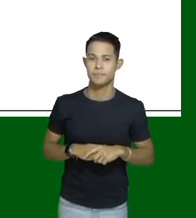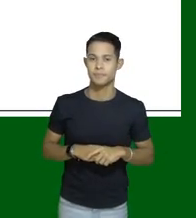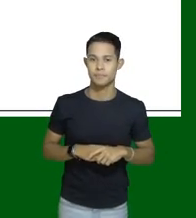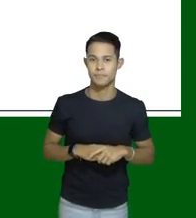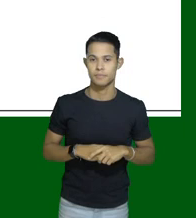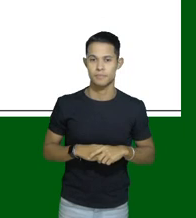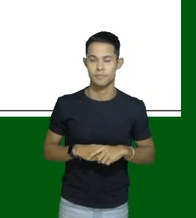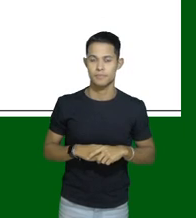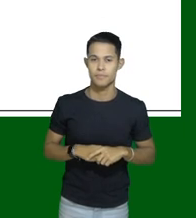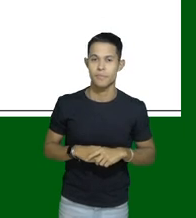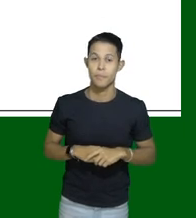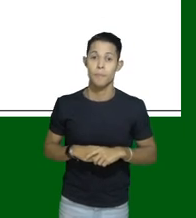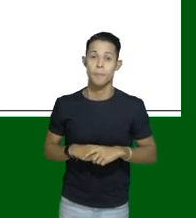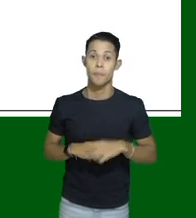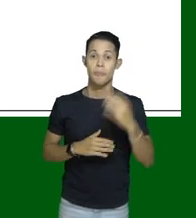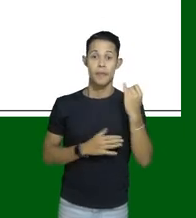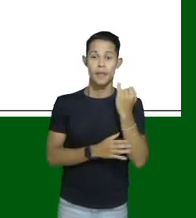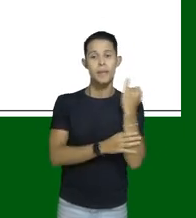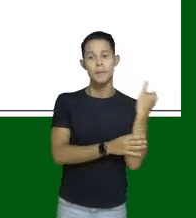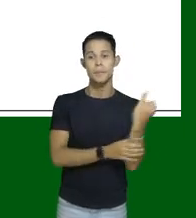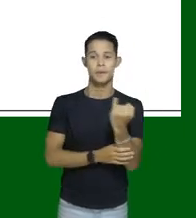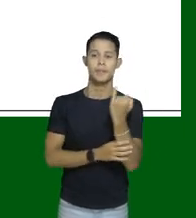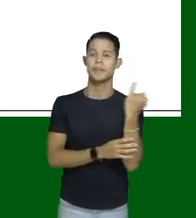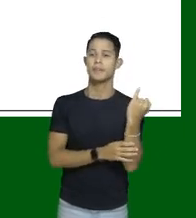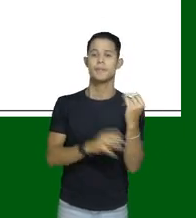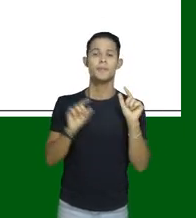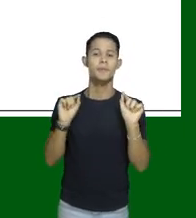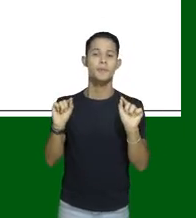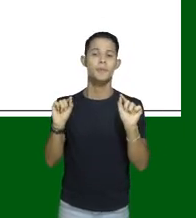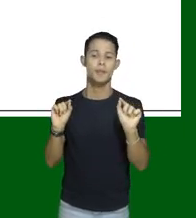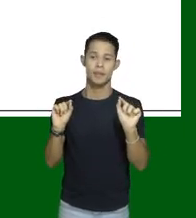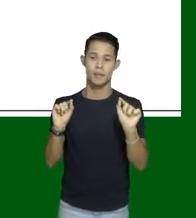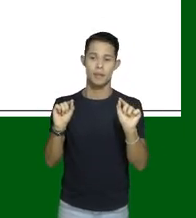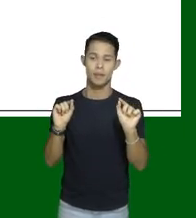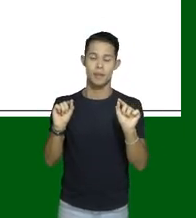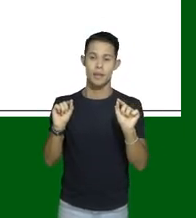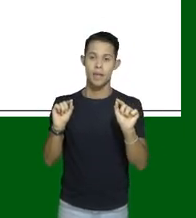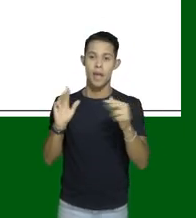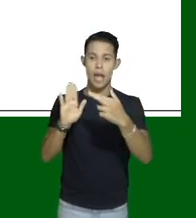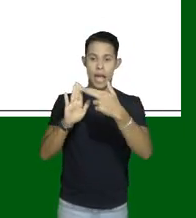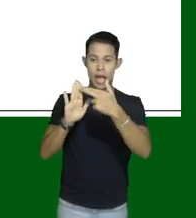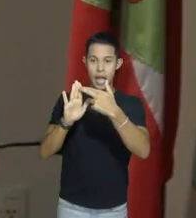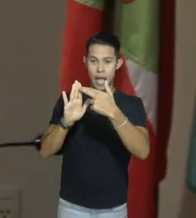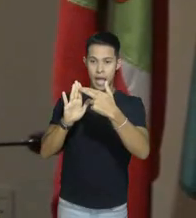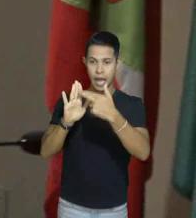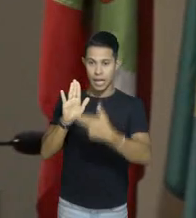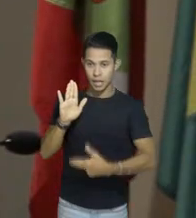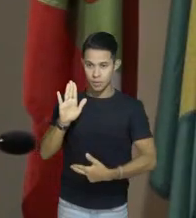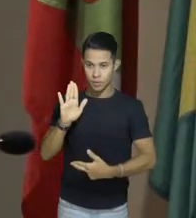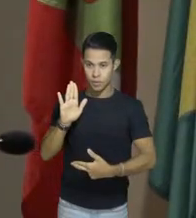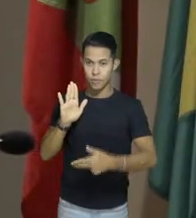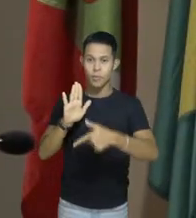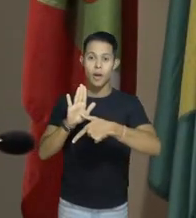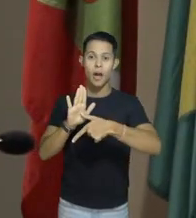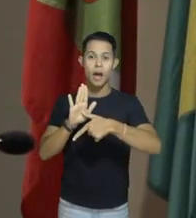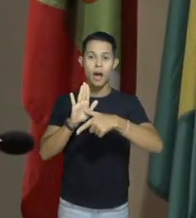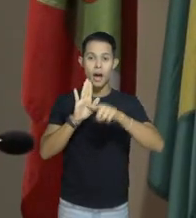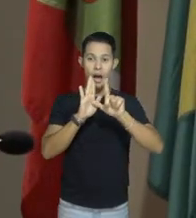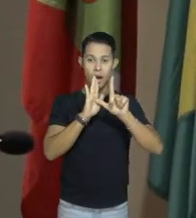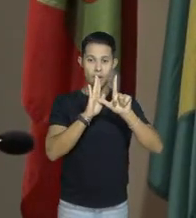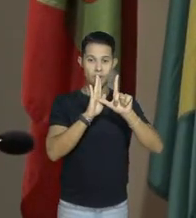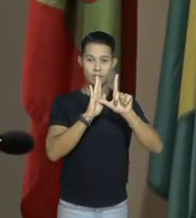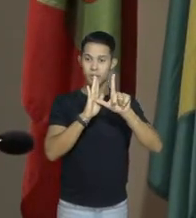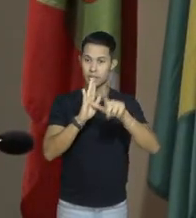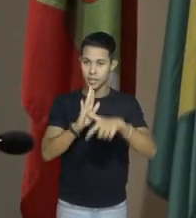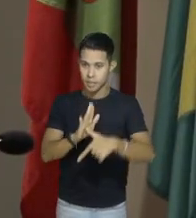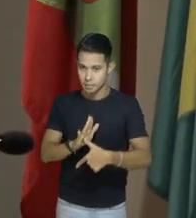O que a gente acha importante, né? Tanto no pré-relatório quanto no pós, né? Depois da avaliação,